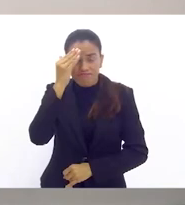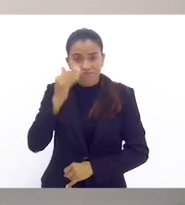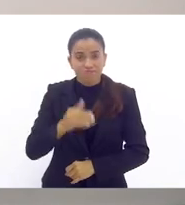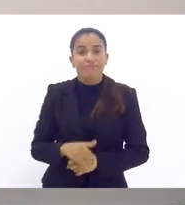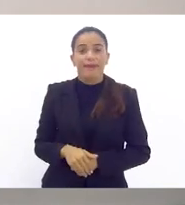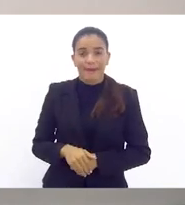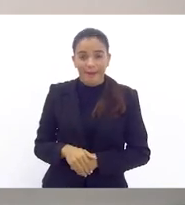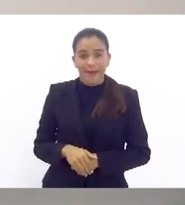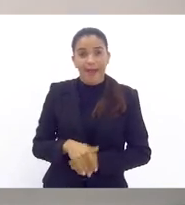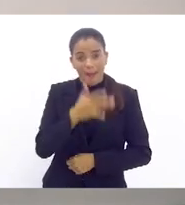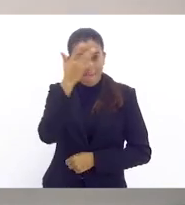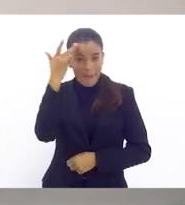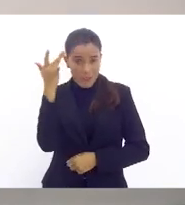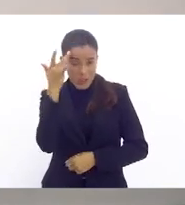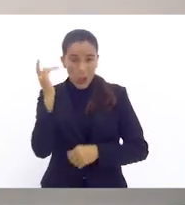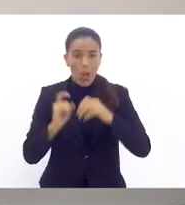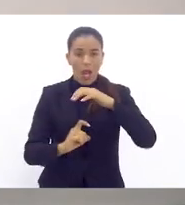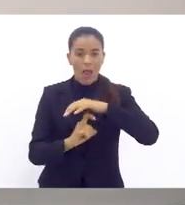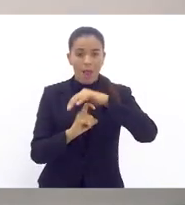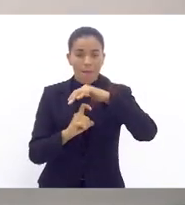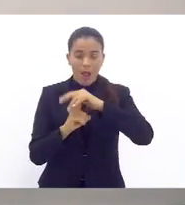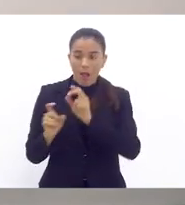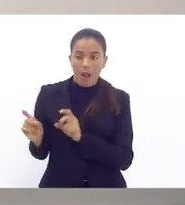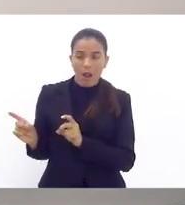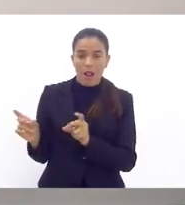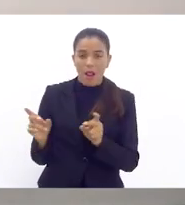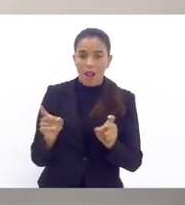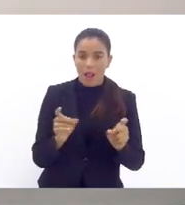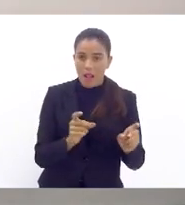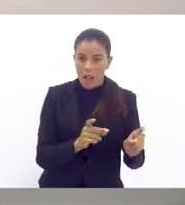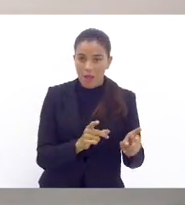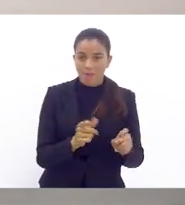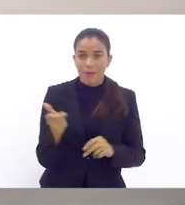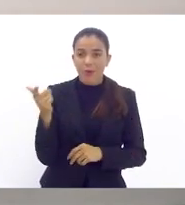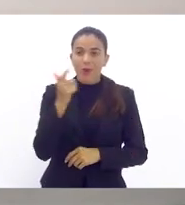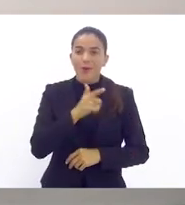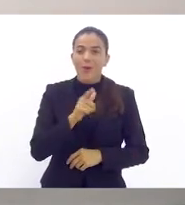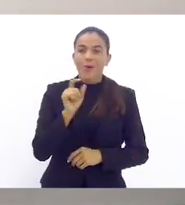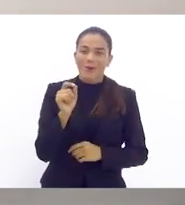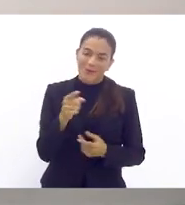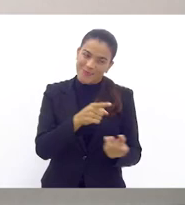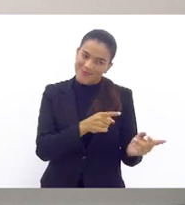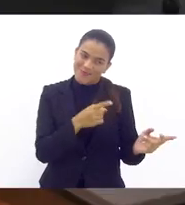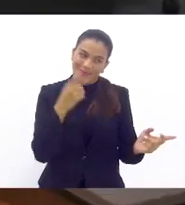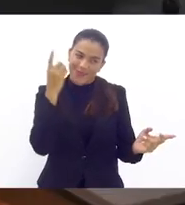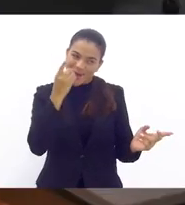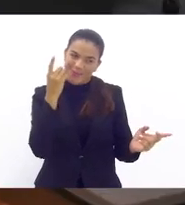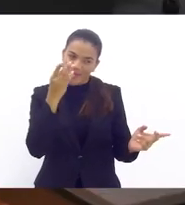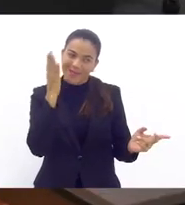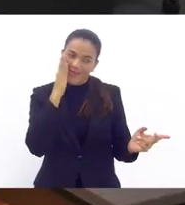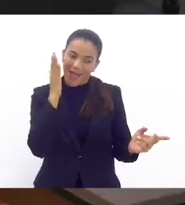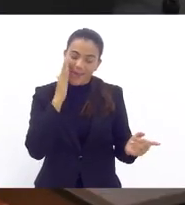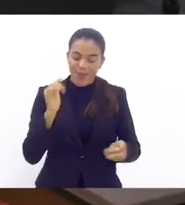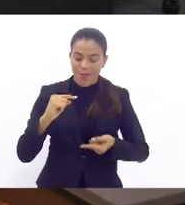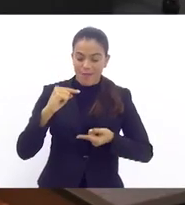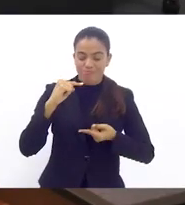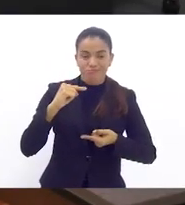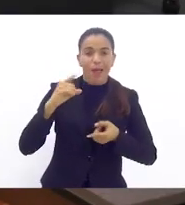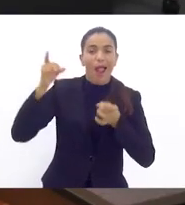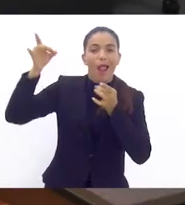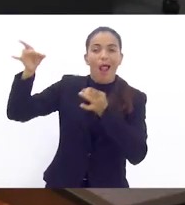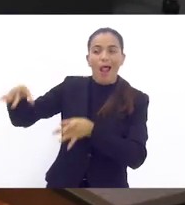Aí aquele ambulante que conseguiu recuperar, deputado Tânio, uma garrafa descartada no